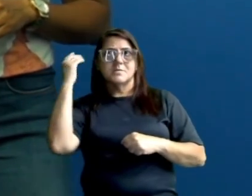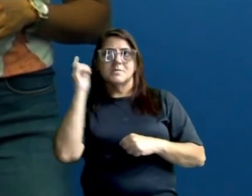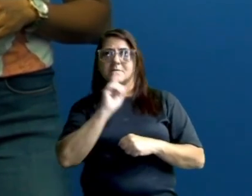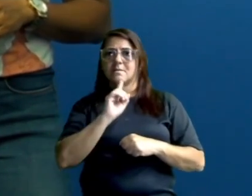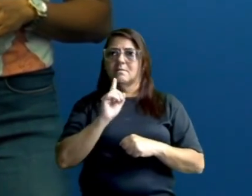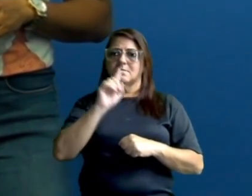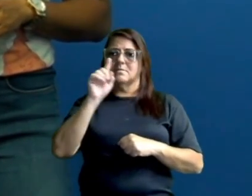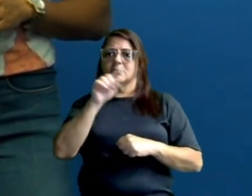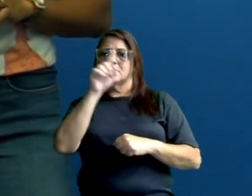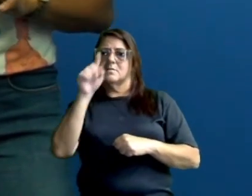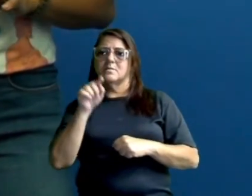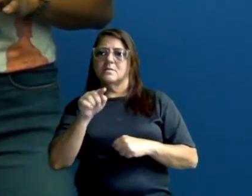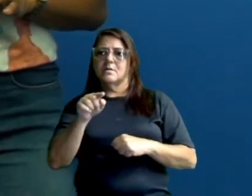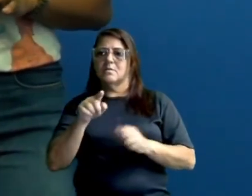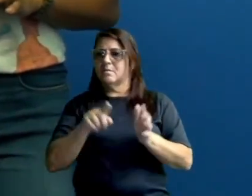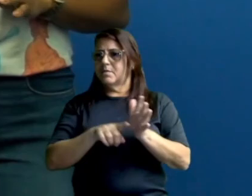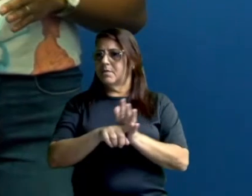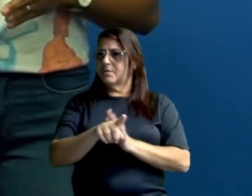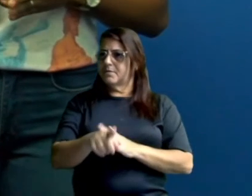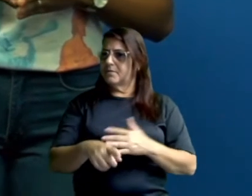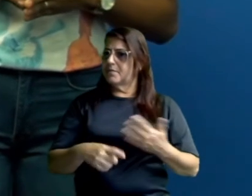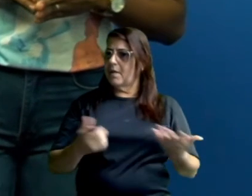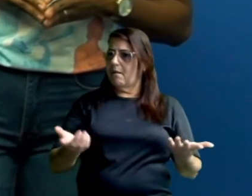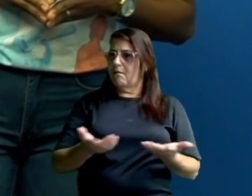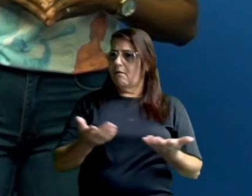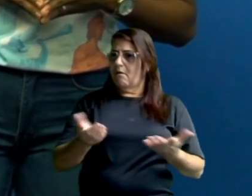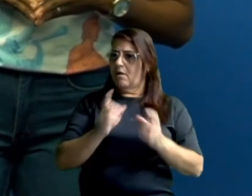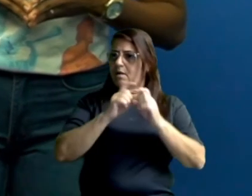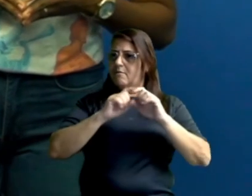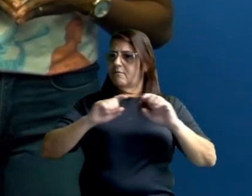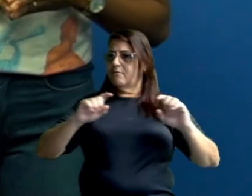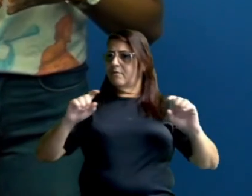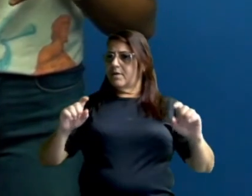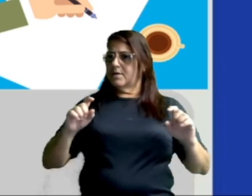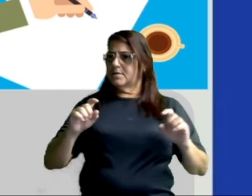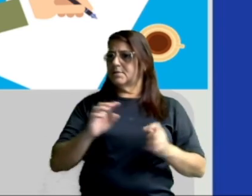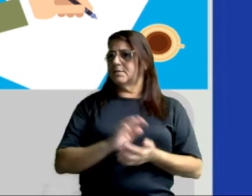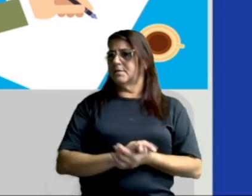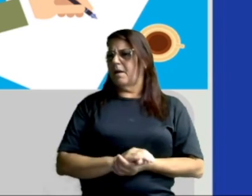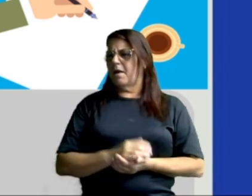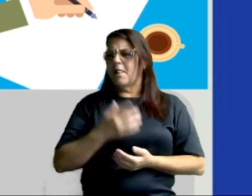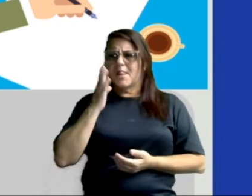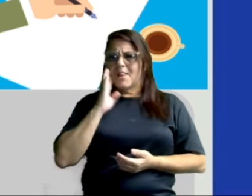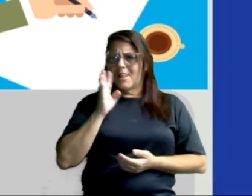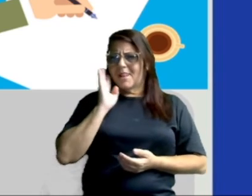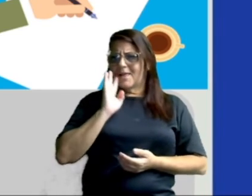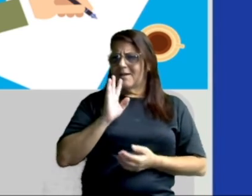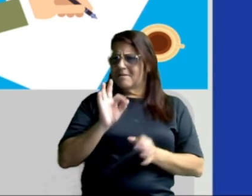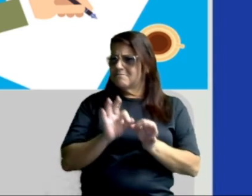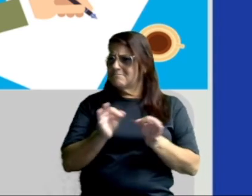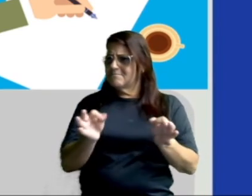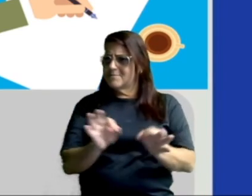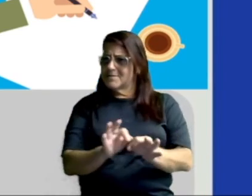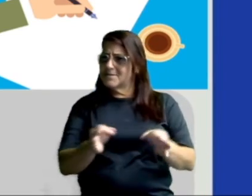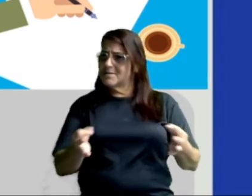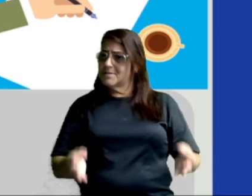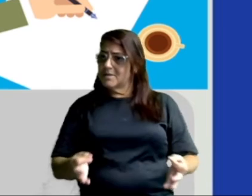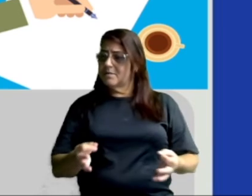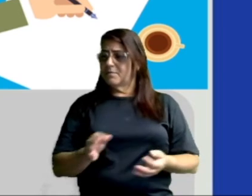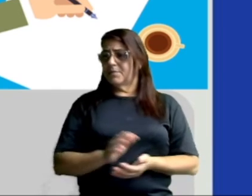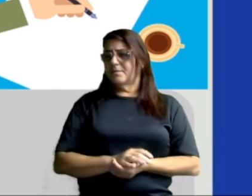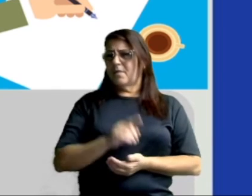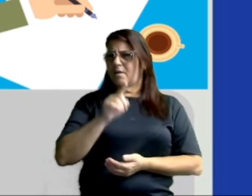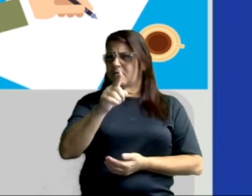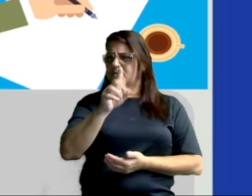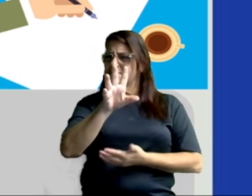pergunta, certinho? Agora, vê a prática que a gente tem hoje, muito, mas muito legal e bem simples. Você